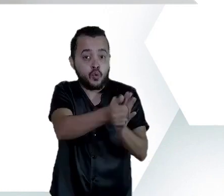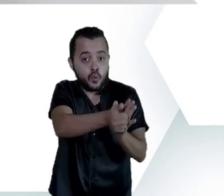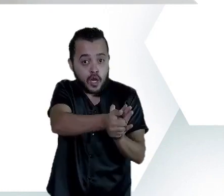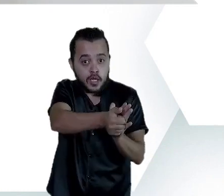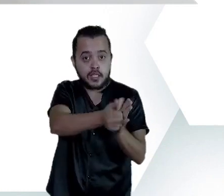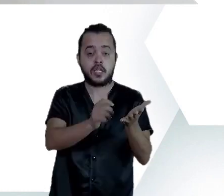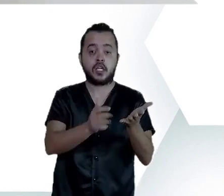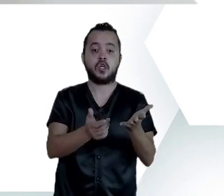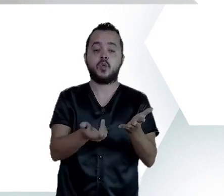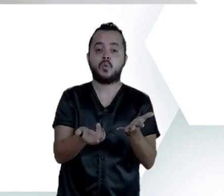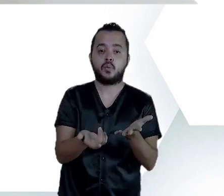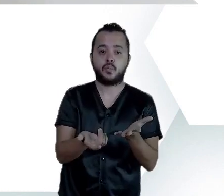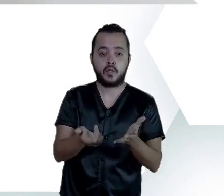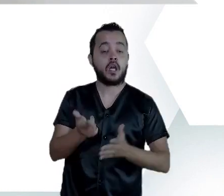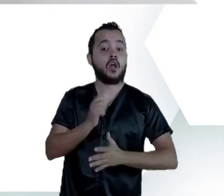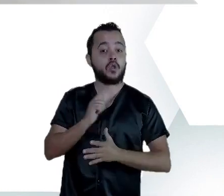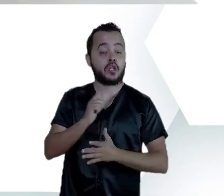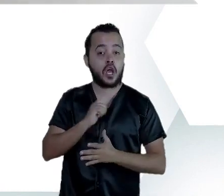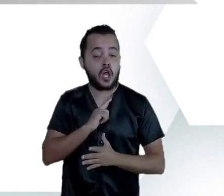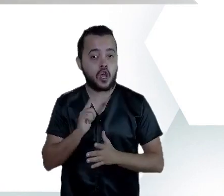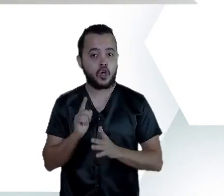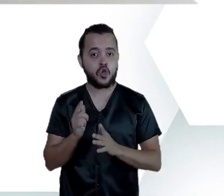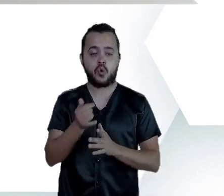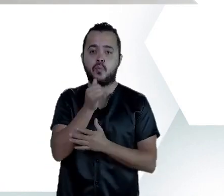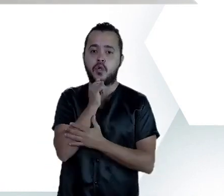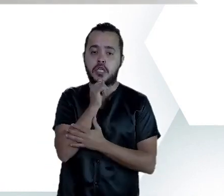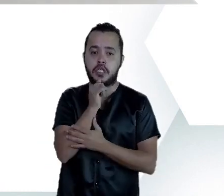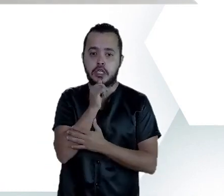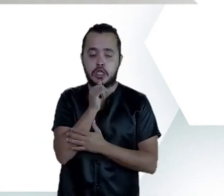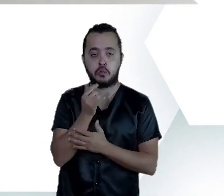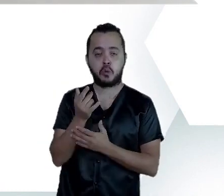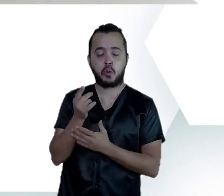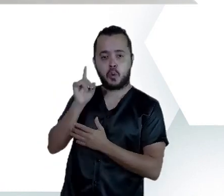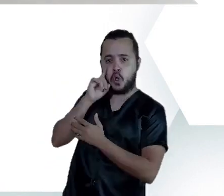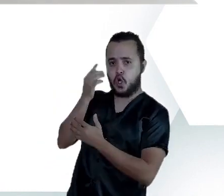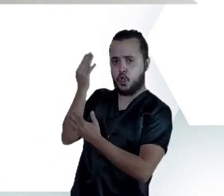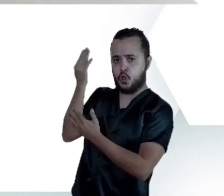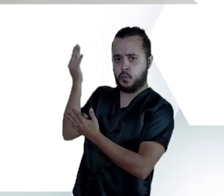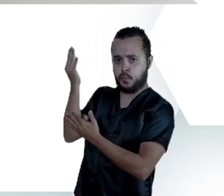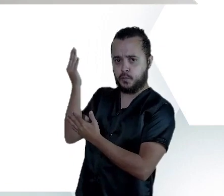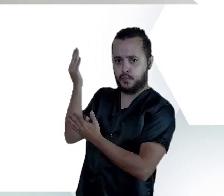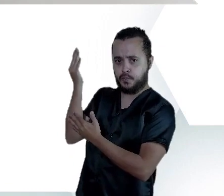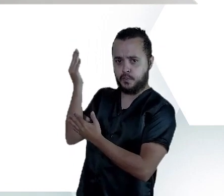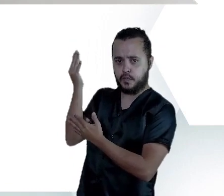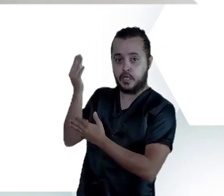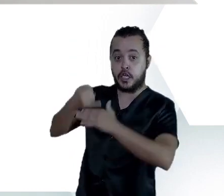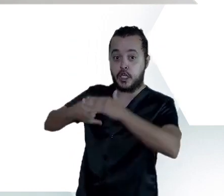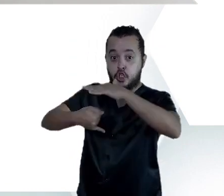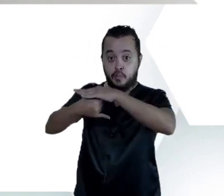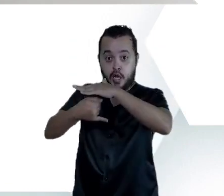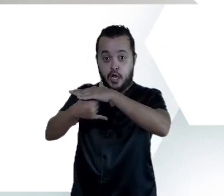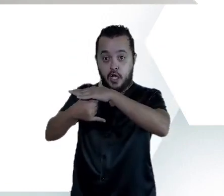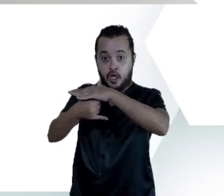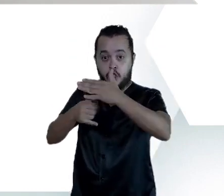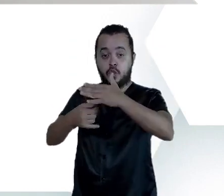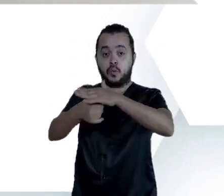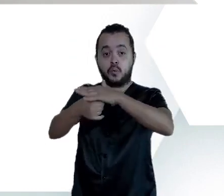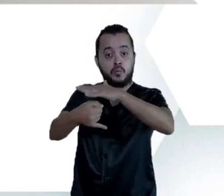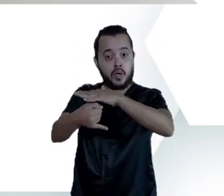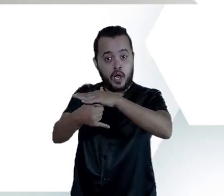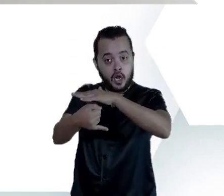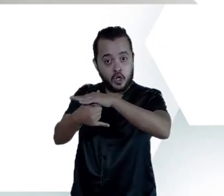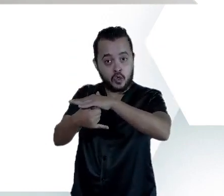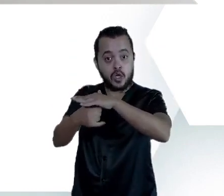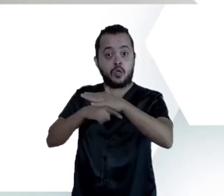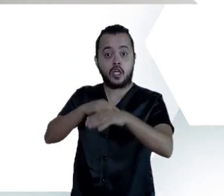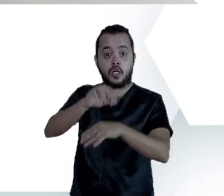multímetro. Então eu tenho na parte aqui de baixo, tá vendo? Ó? Aqui eu tenho a